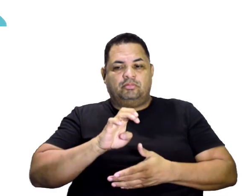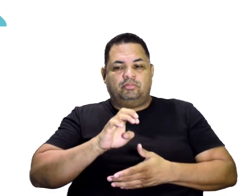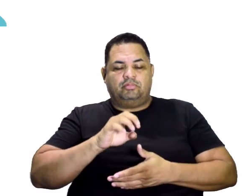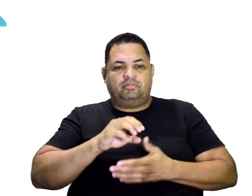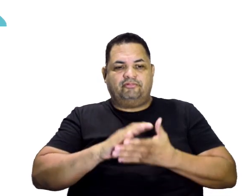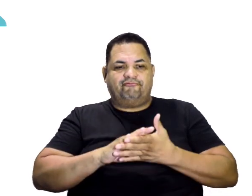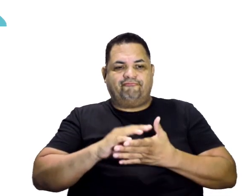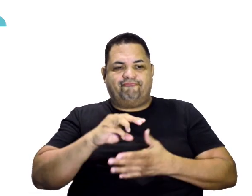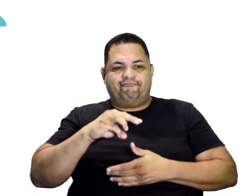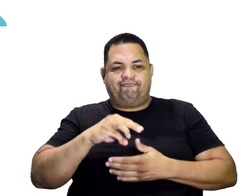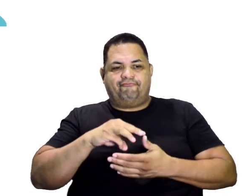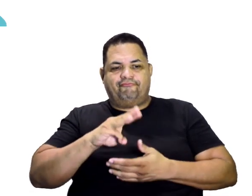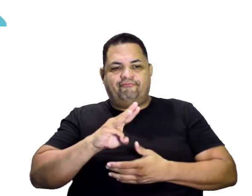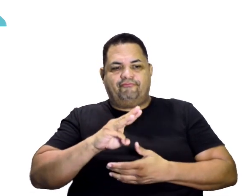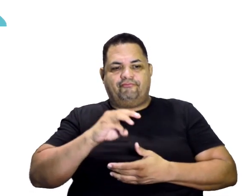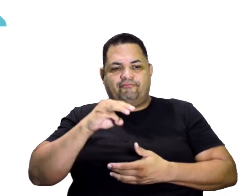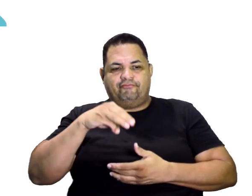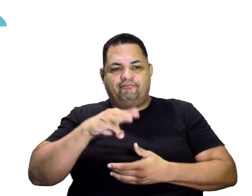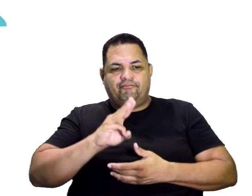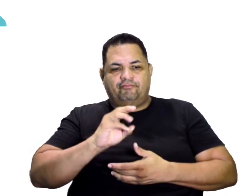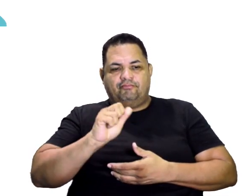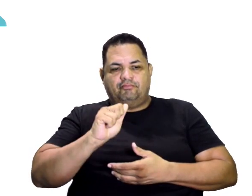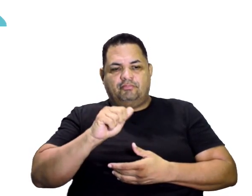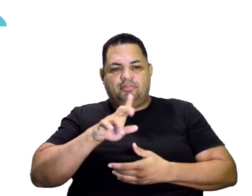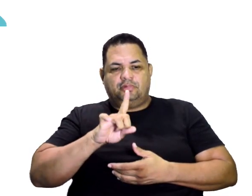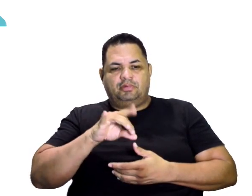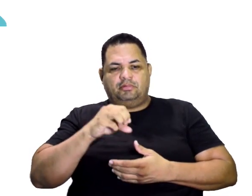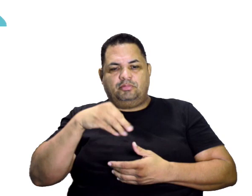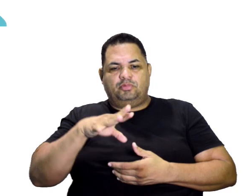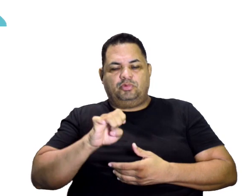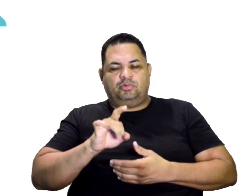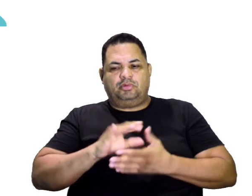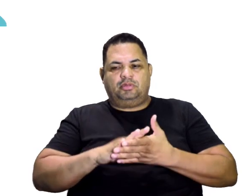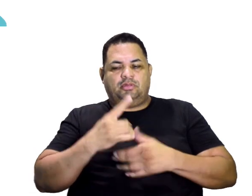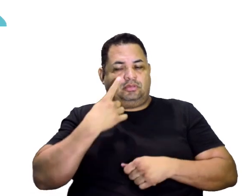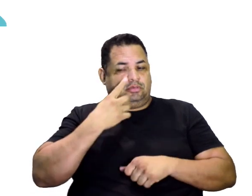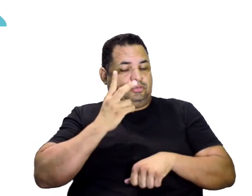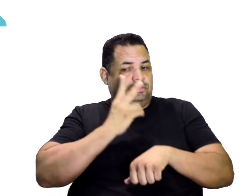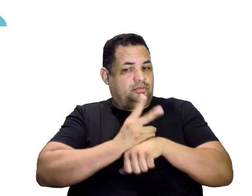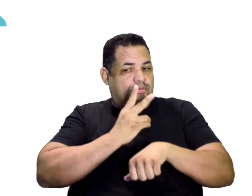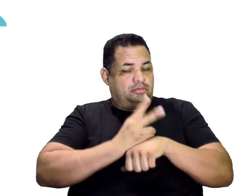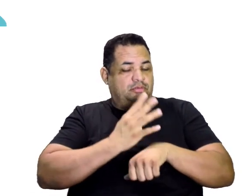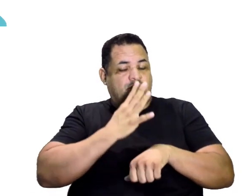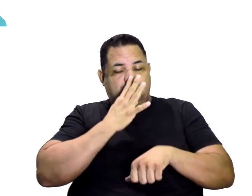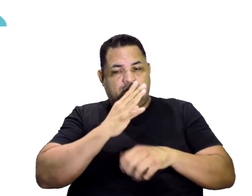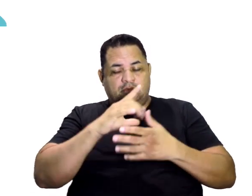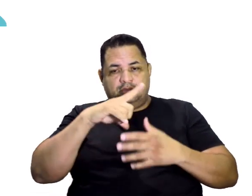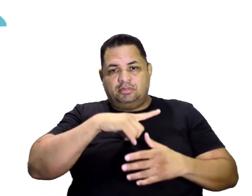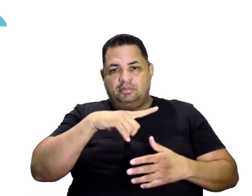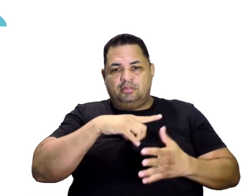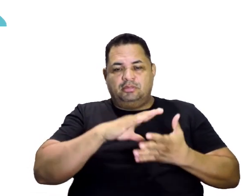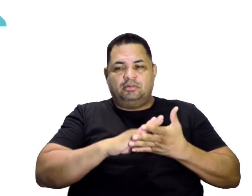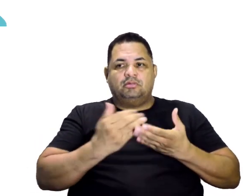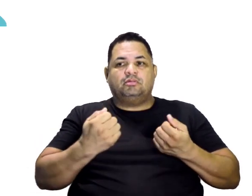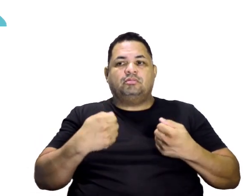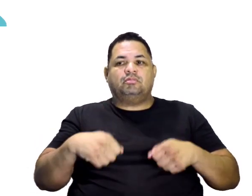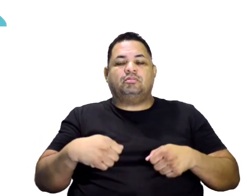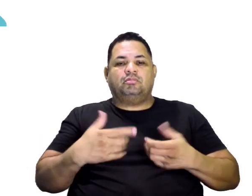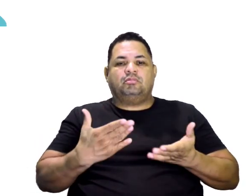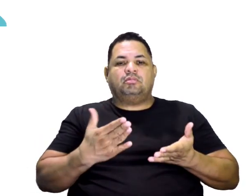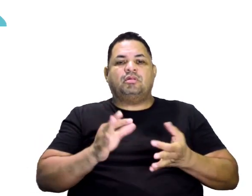e o Moacir Silveira. É bom ver todos esses vídeos, porque aí você vai ter a